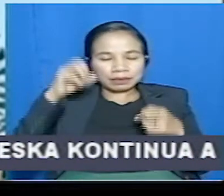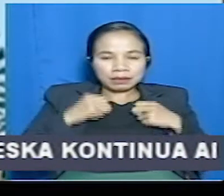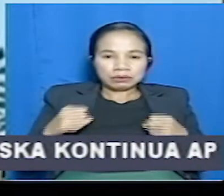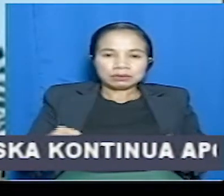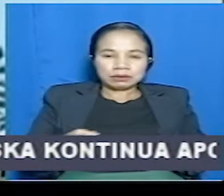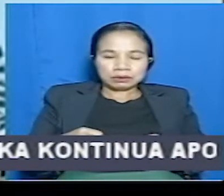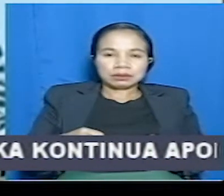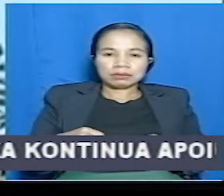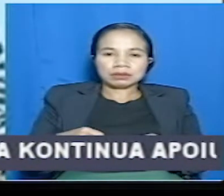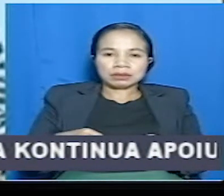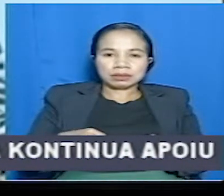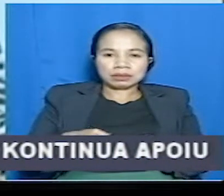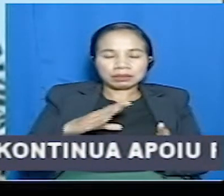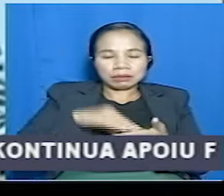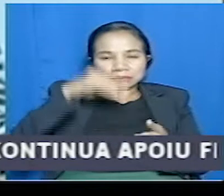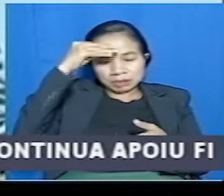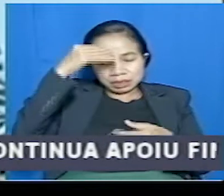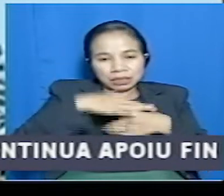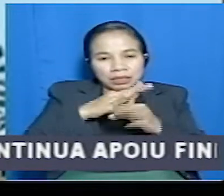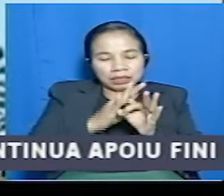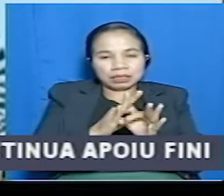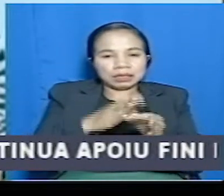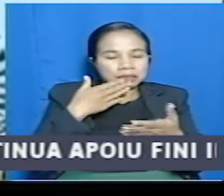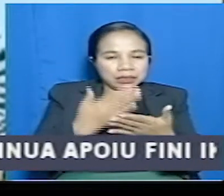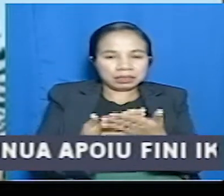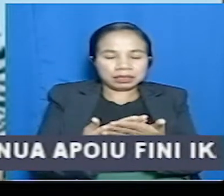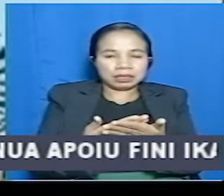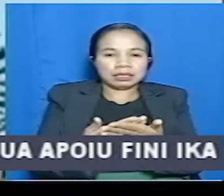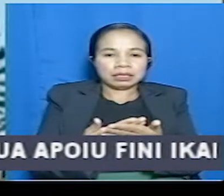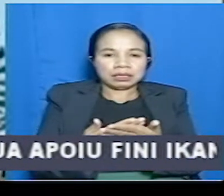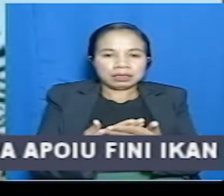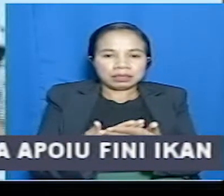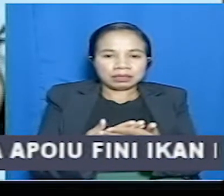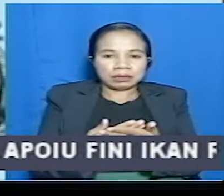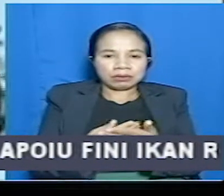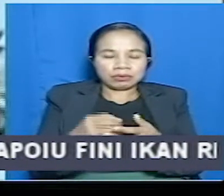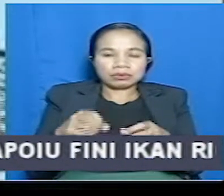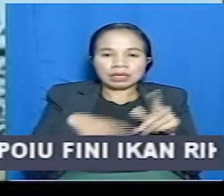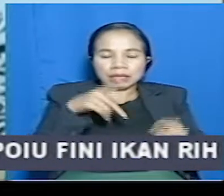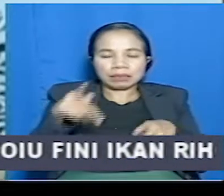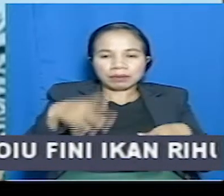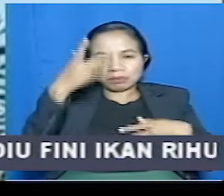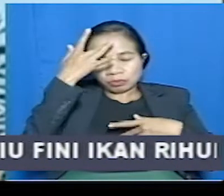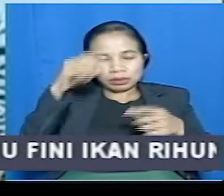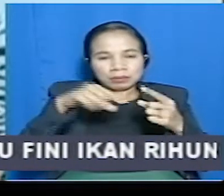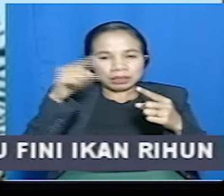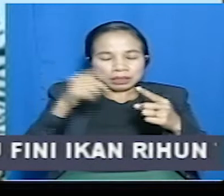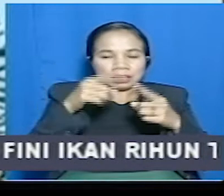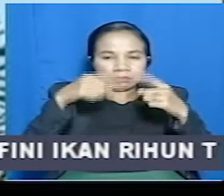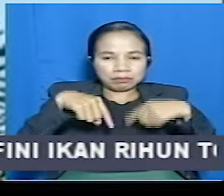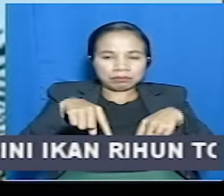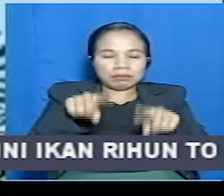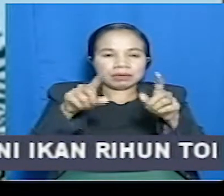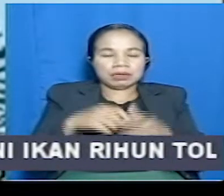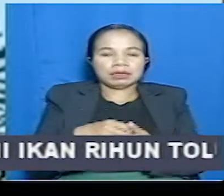muito com o Valadares, atrele, a radia de ajudar a gestão, paciente se rebagira quando bate. Mas que ele